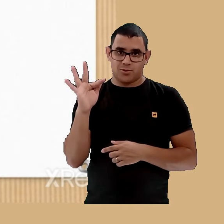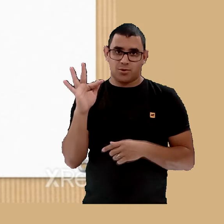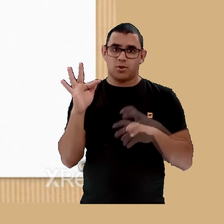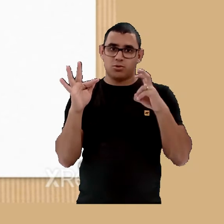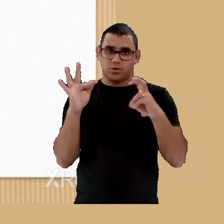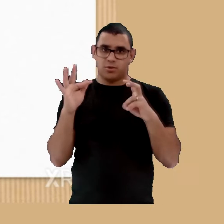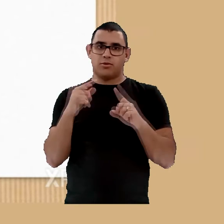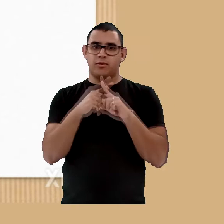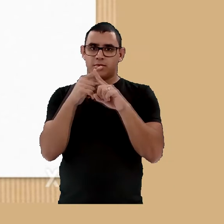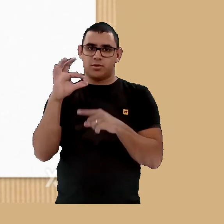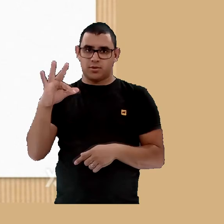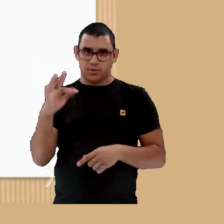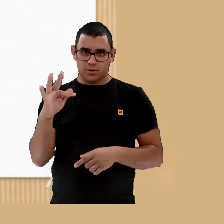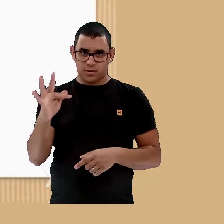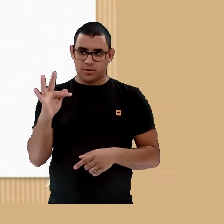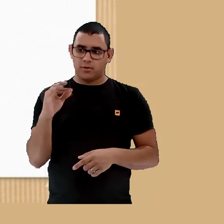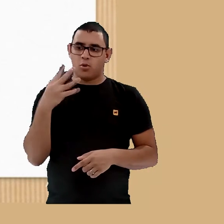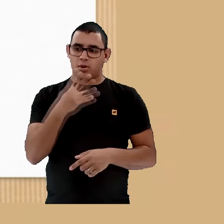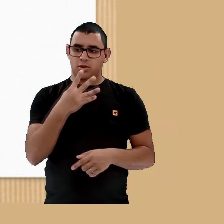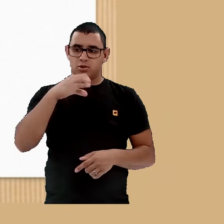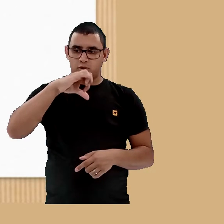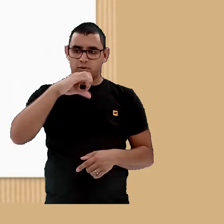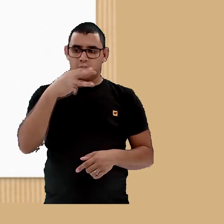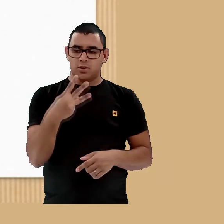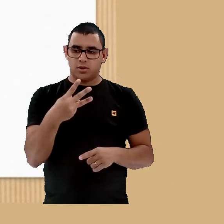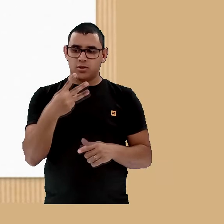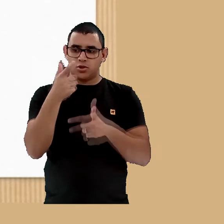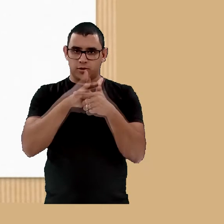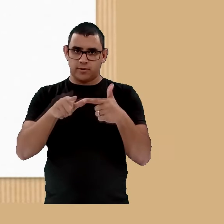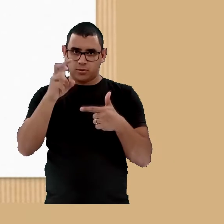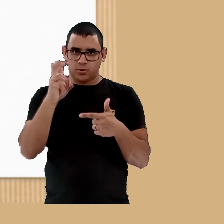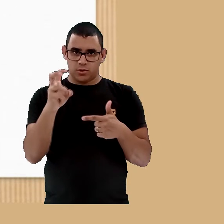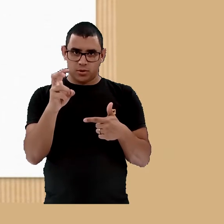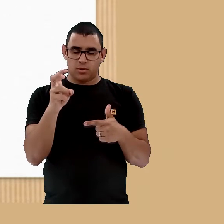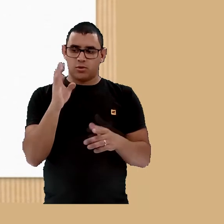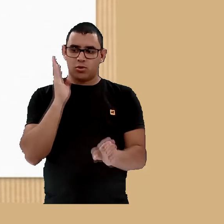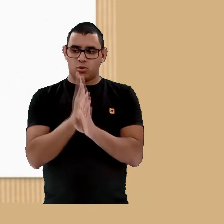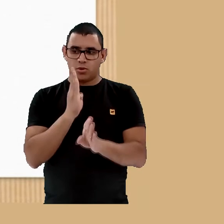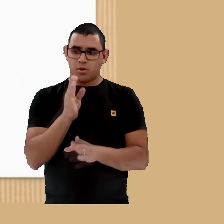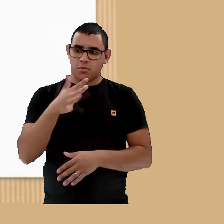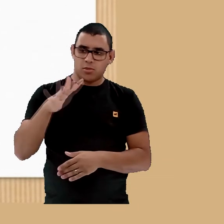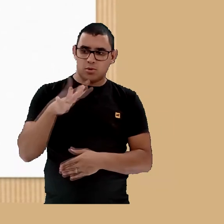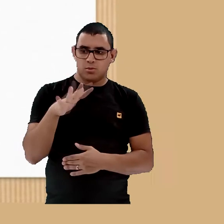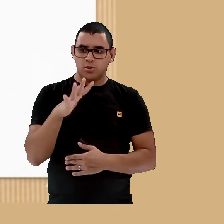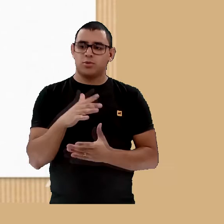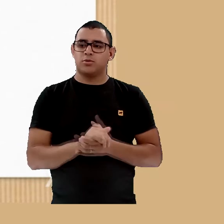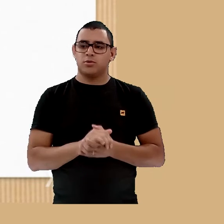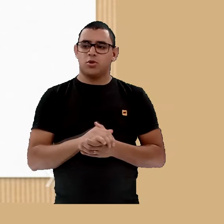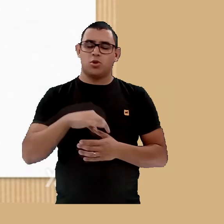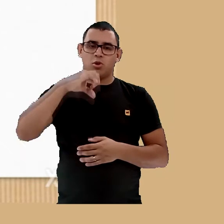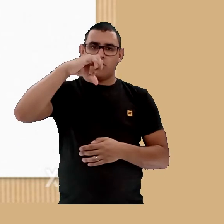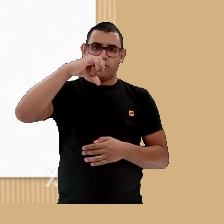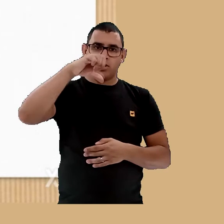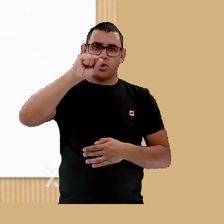dividindo 493. Então, 493 dividido por 5 equivale a aproximadamente